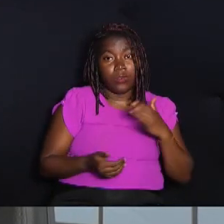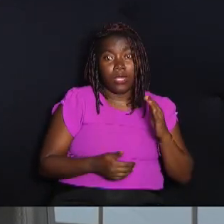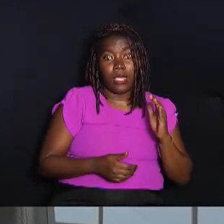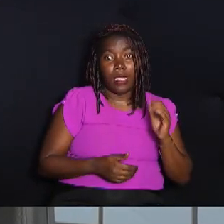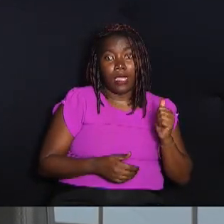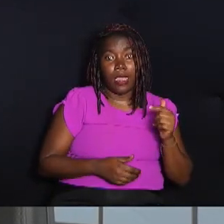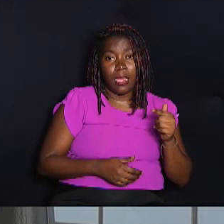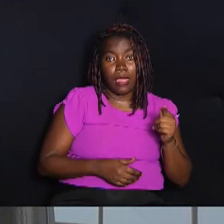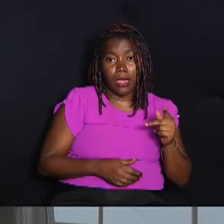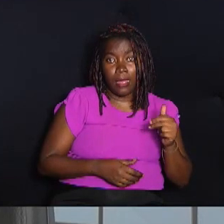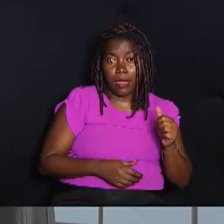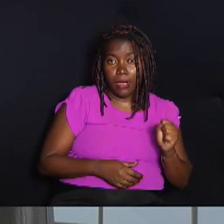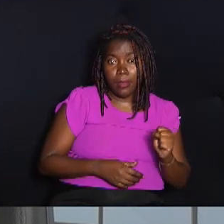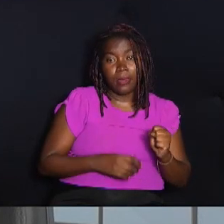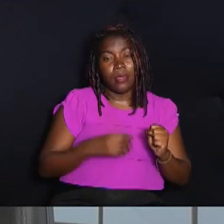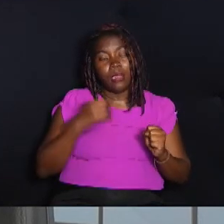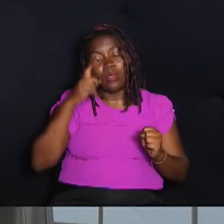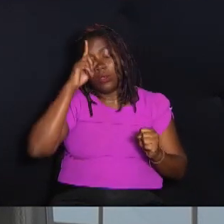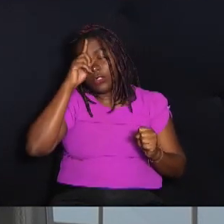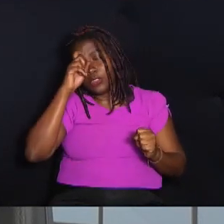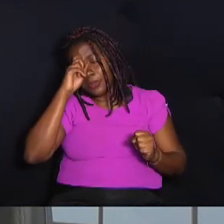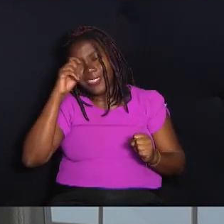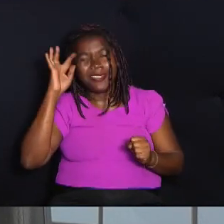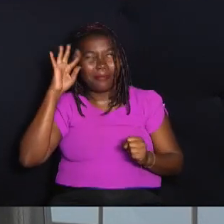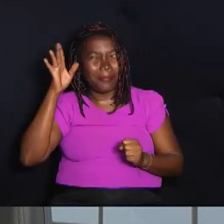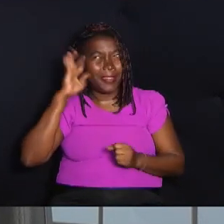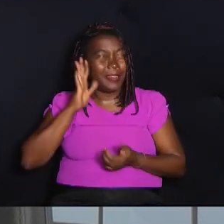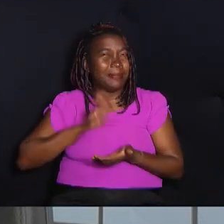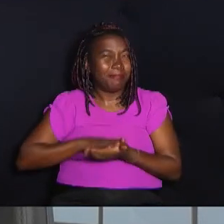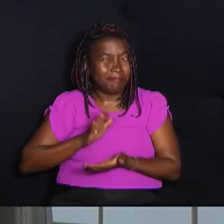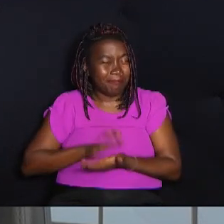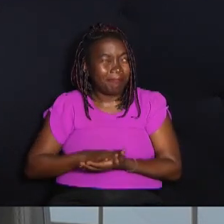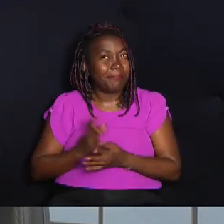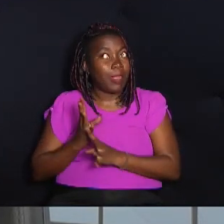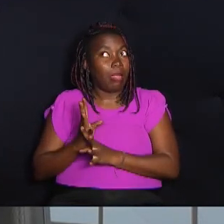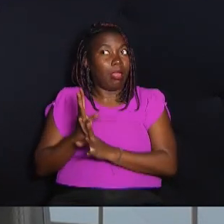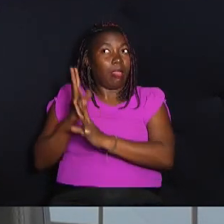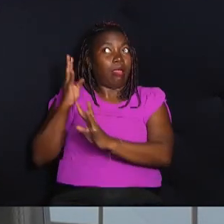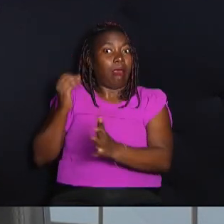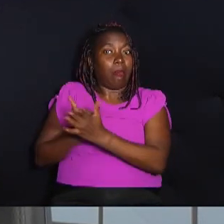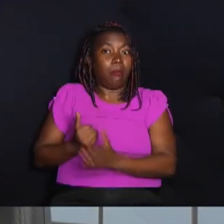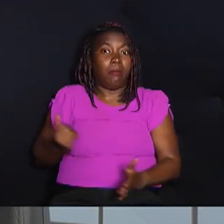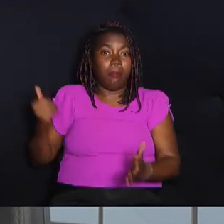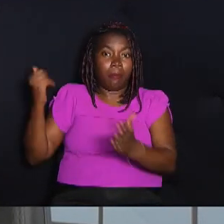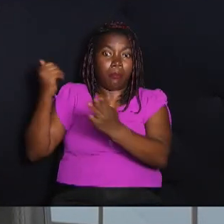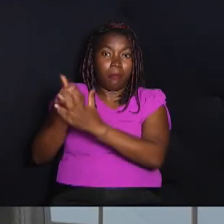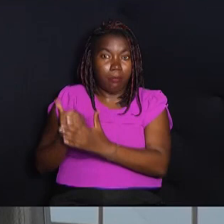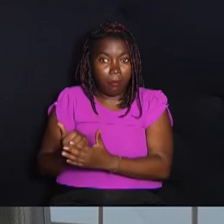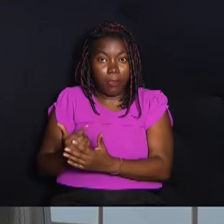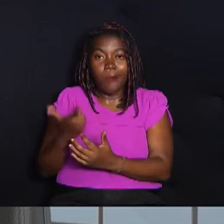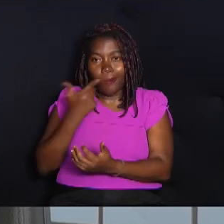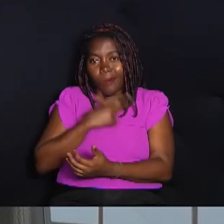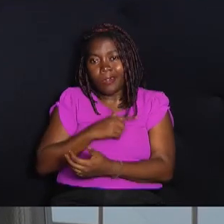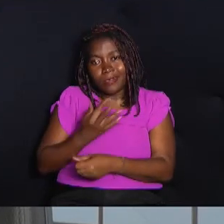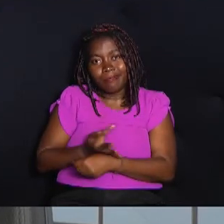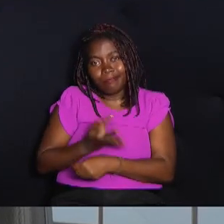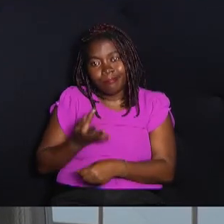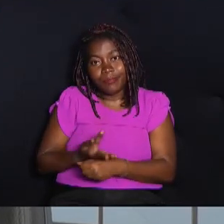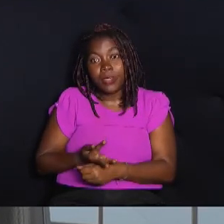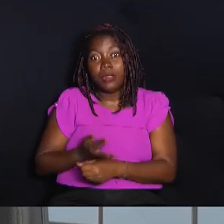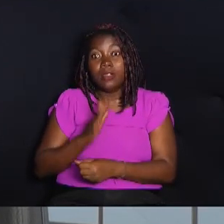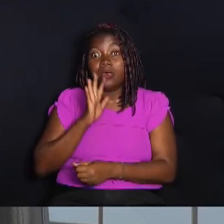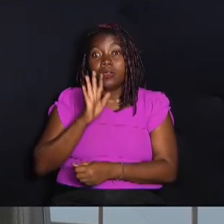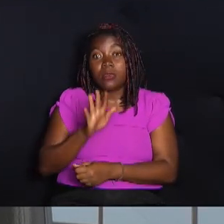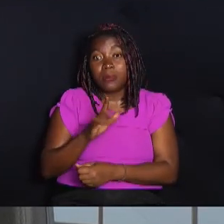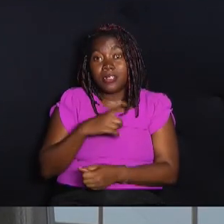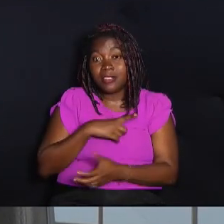hospitais, que eu imagino que a demanda ainda está muito maior do que consegue dar conta, mas ter